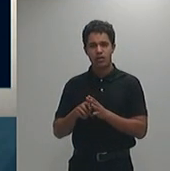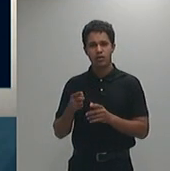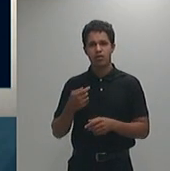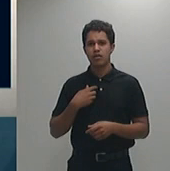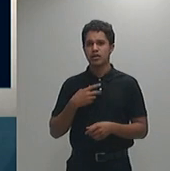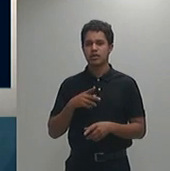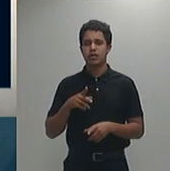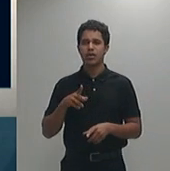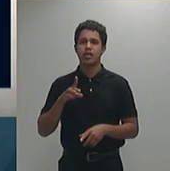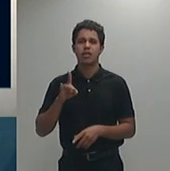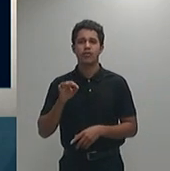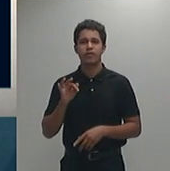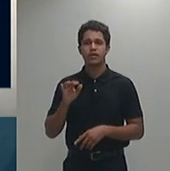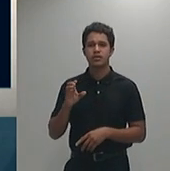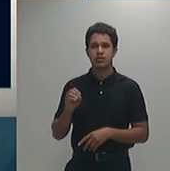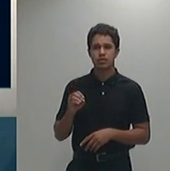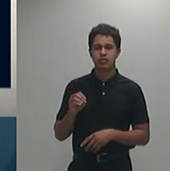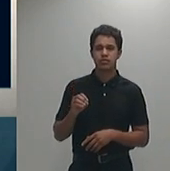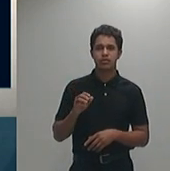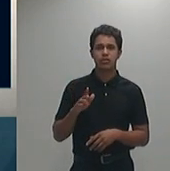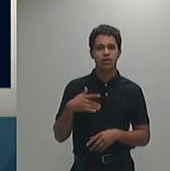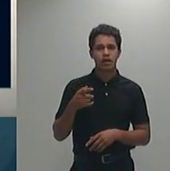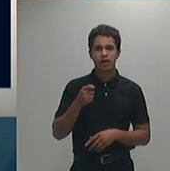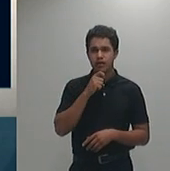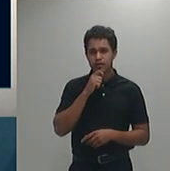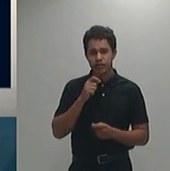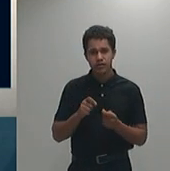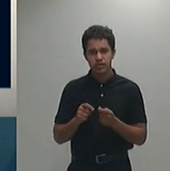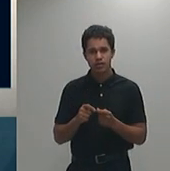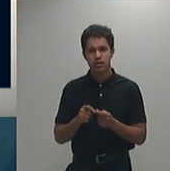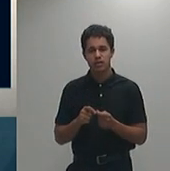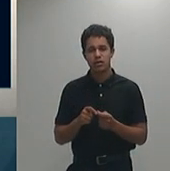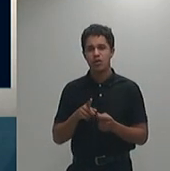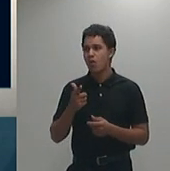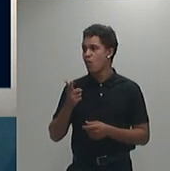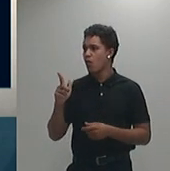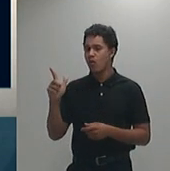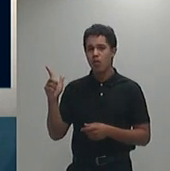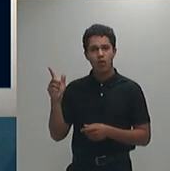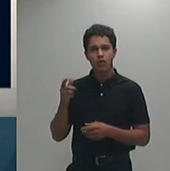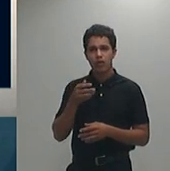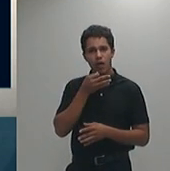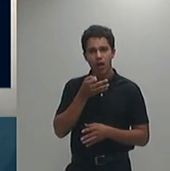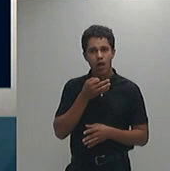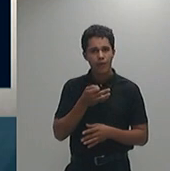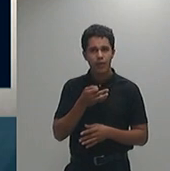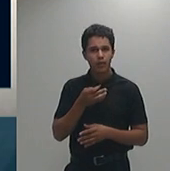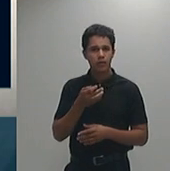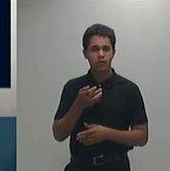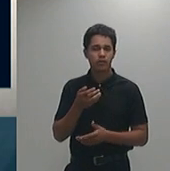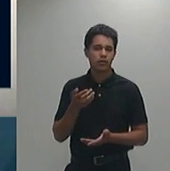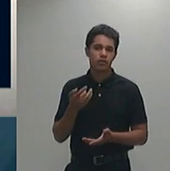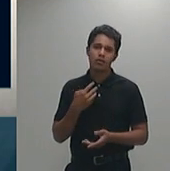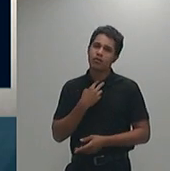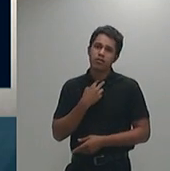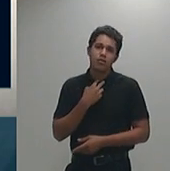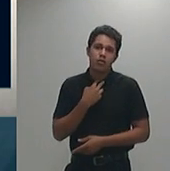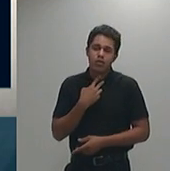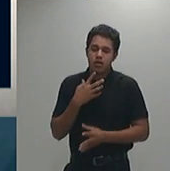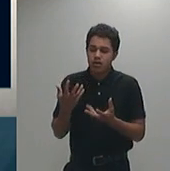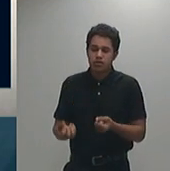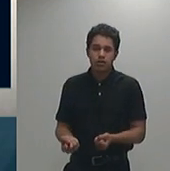definição ainda que ele o fizesse os os árbitros não não poderiam não